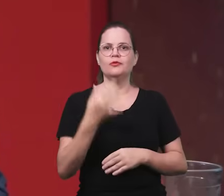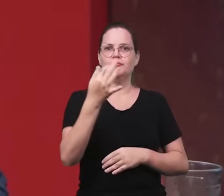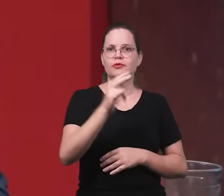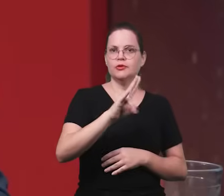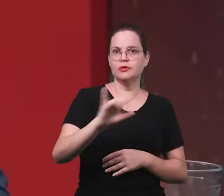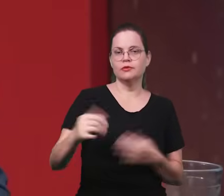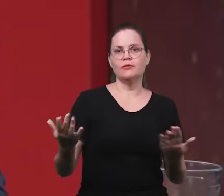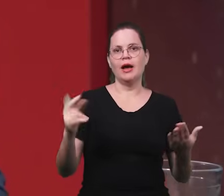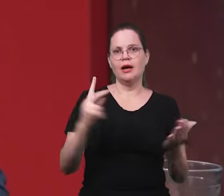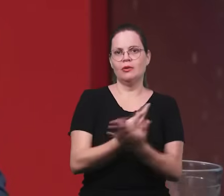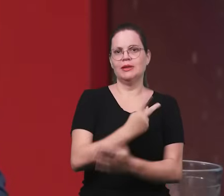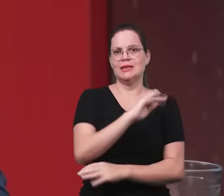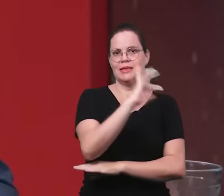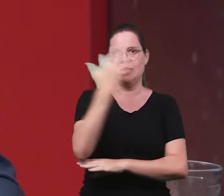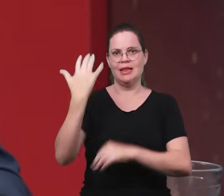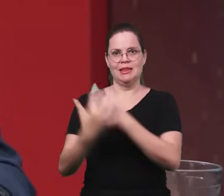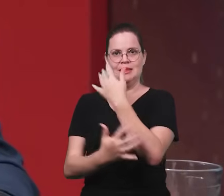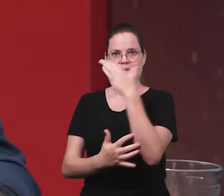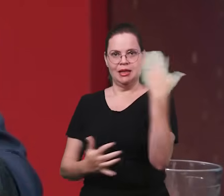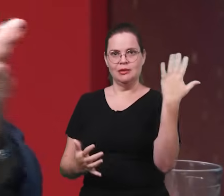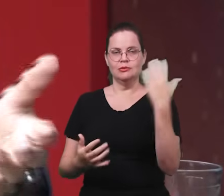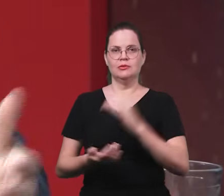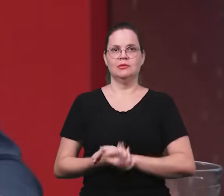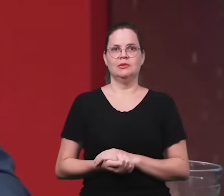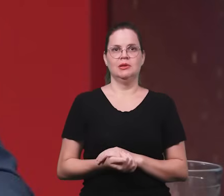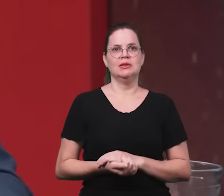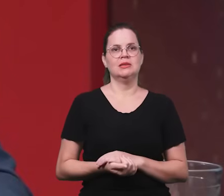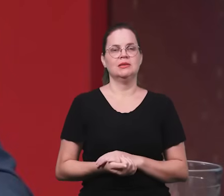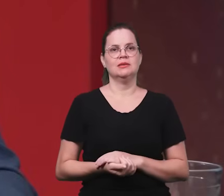acontecem até mesmo na natureza e na questão